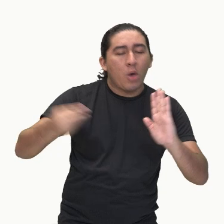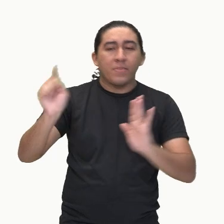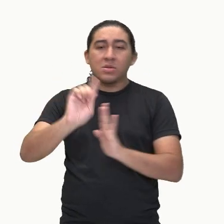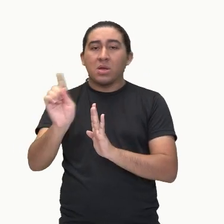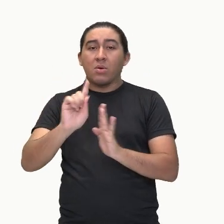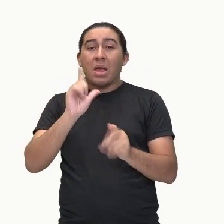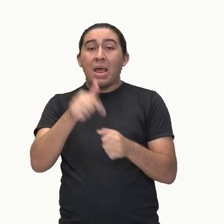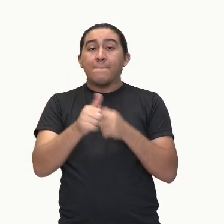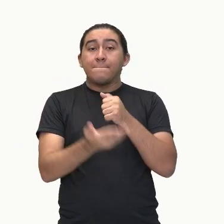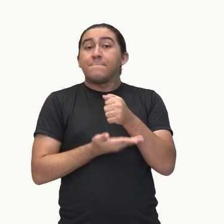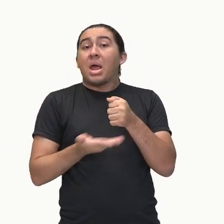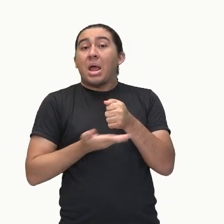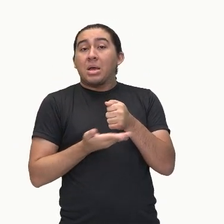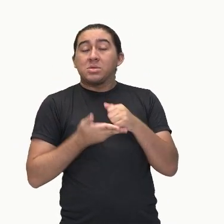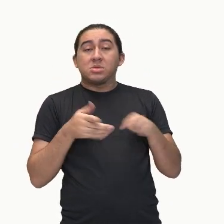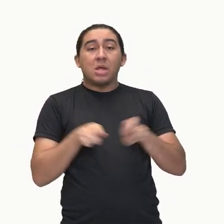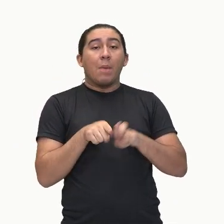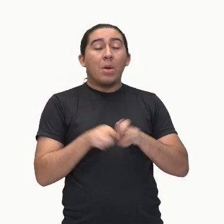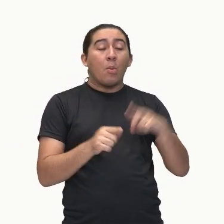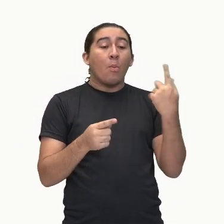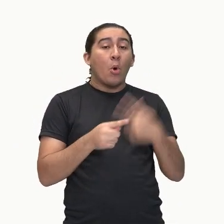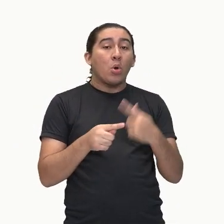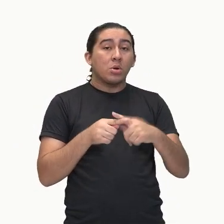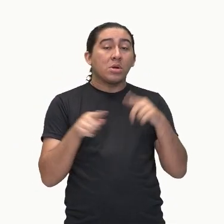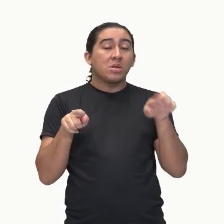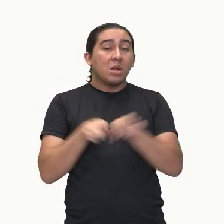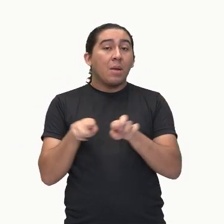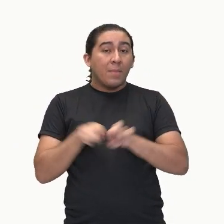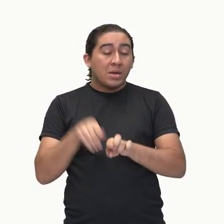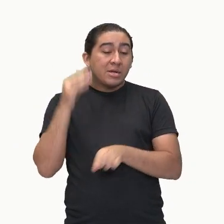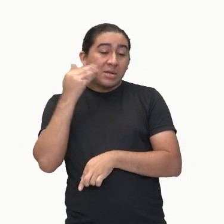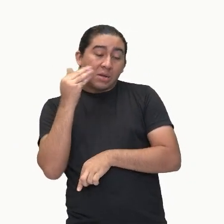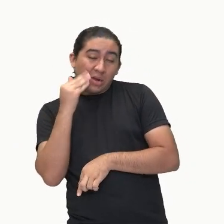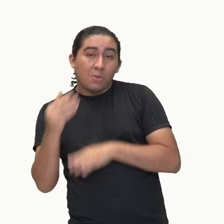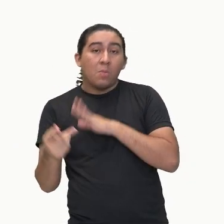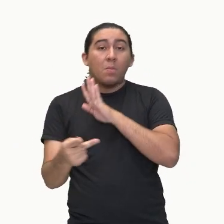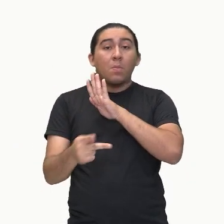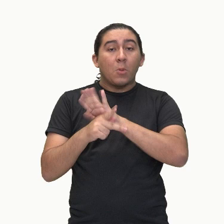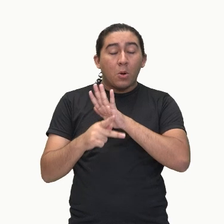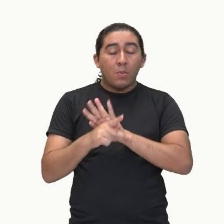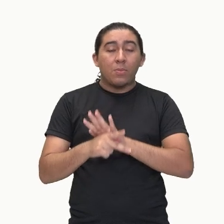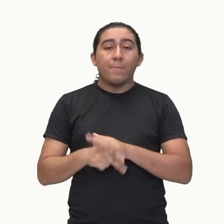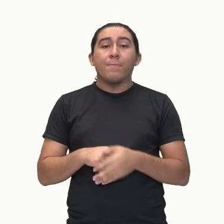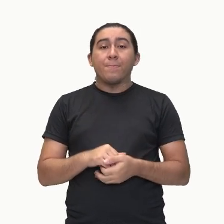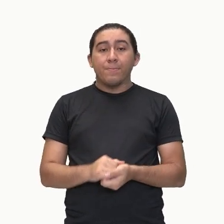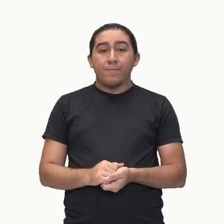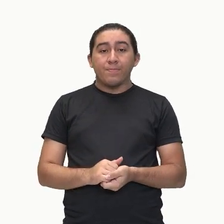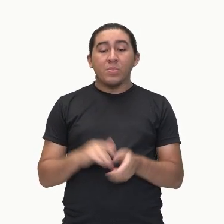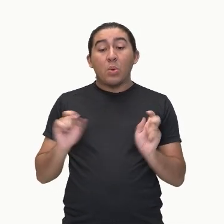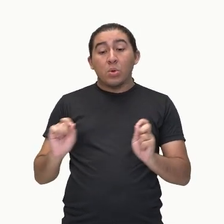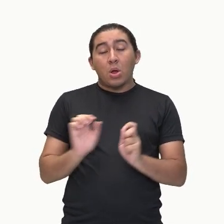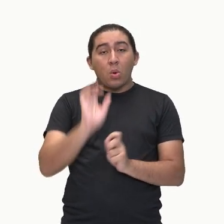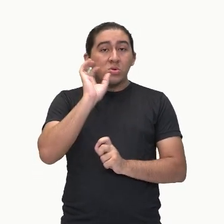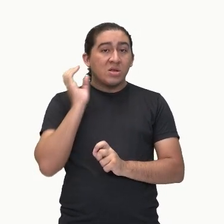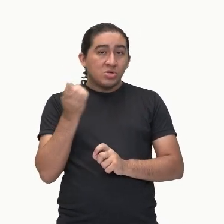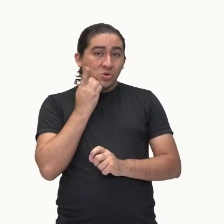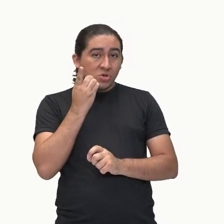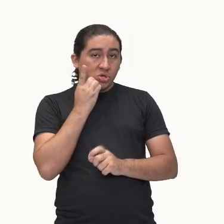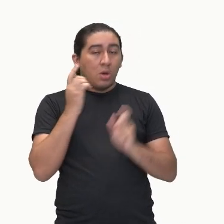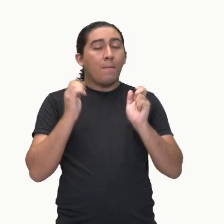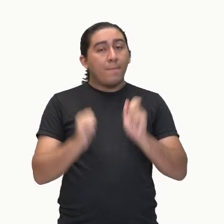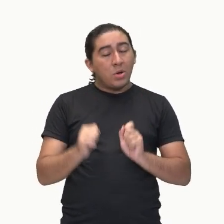essência, o porquê e enxergando que aquilo que estava acontecendo no cotidiano, ele pode